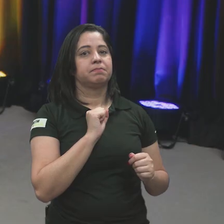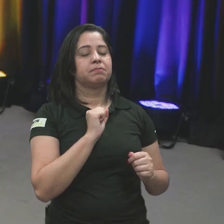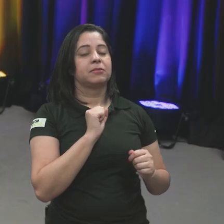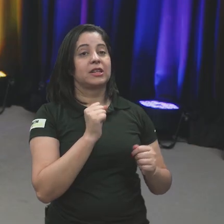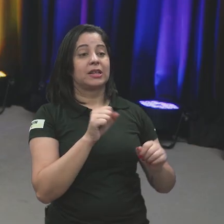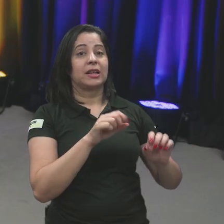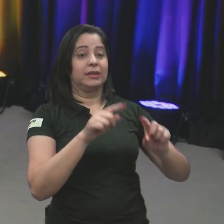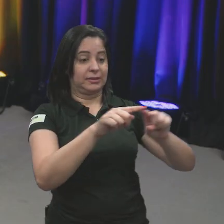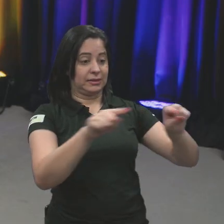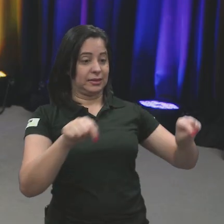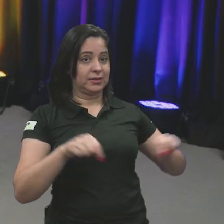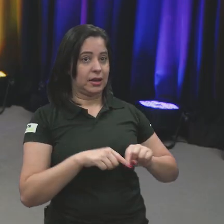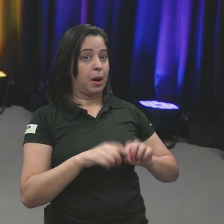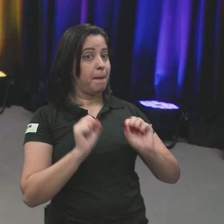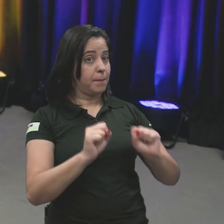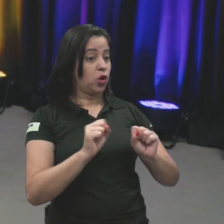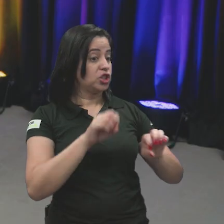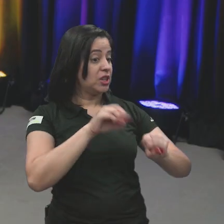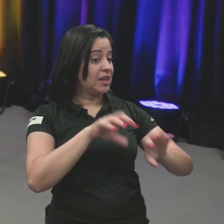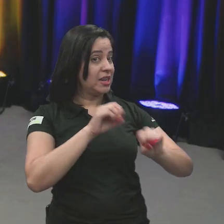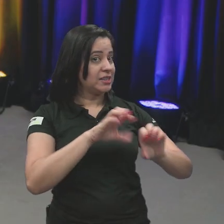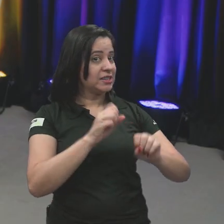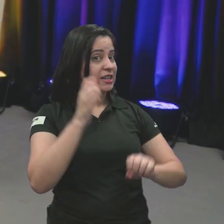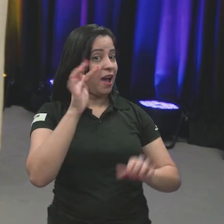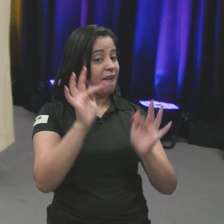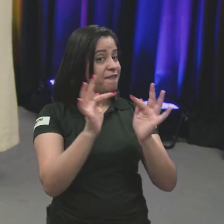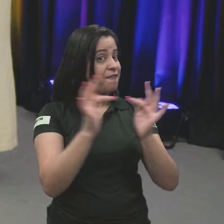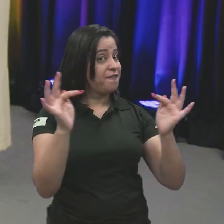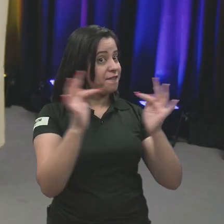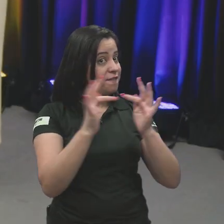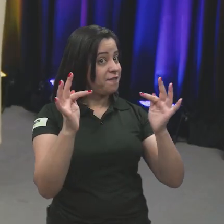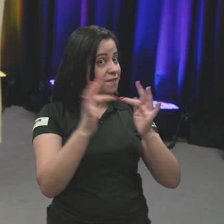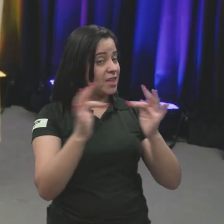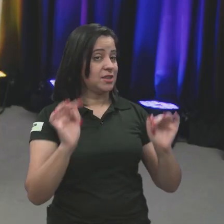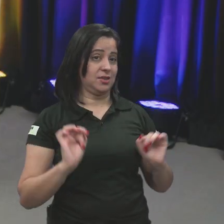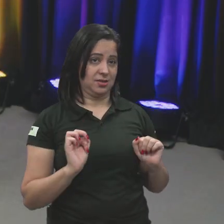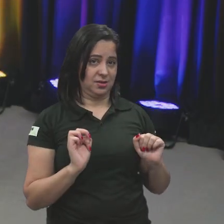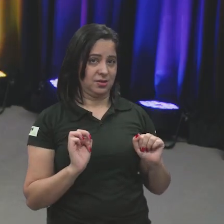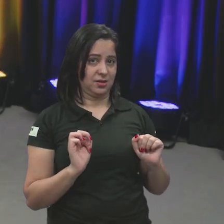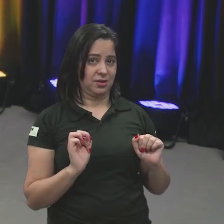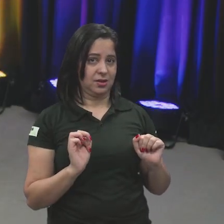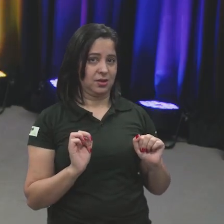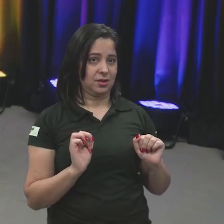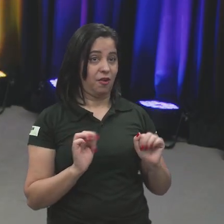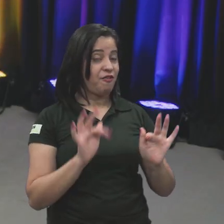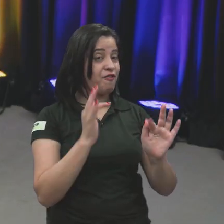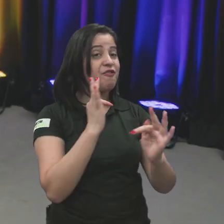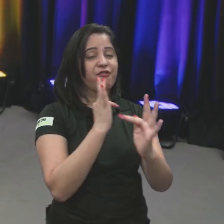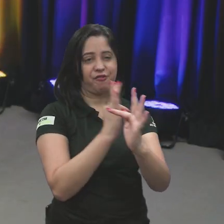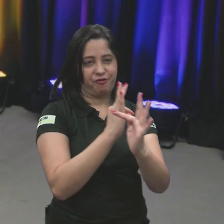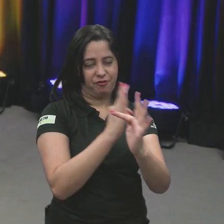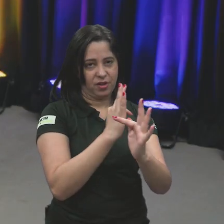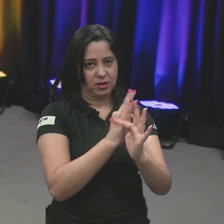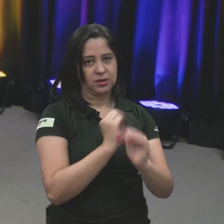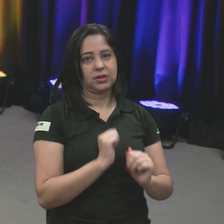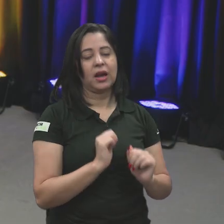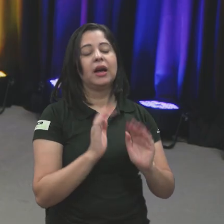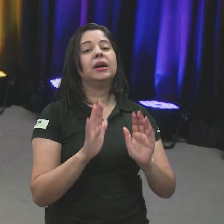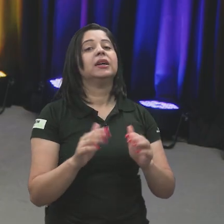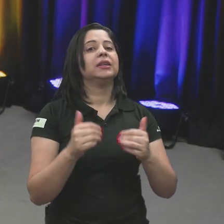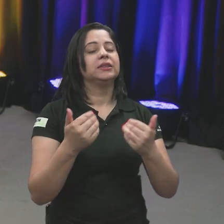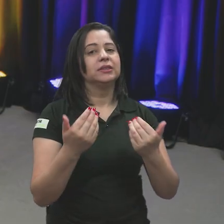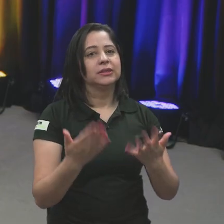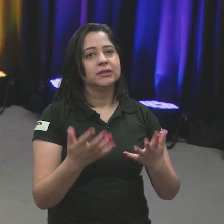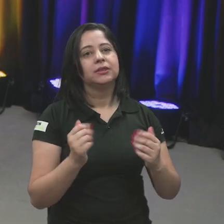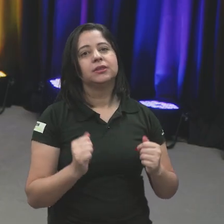peso, velocidade, por que a gente corta as penas, tudo isso. Então, o brinquedo, a gente parou com essas experimentações, mas isso